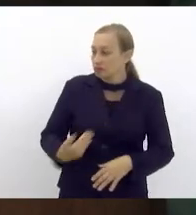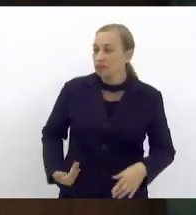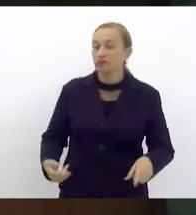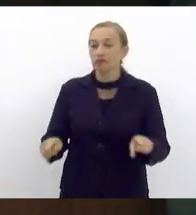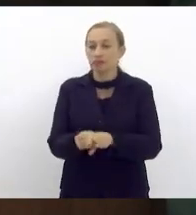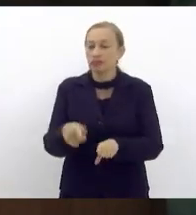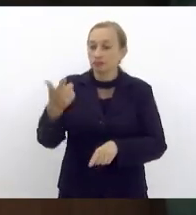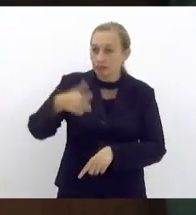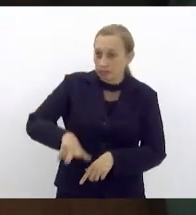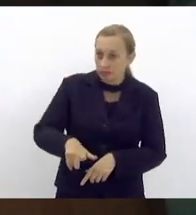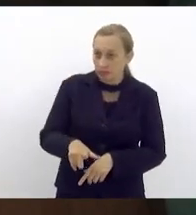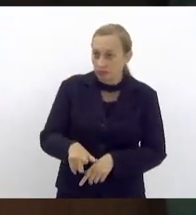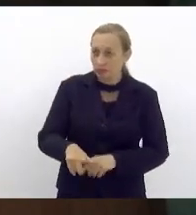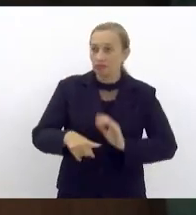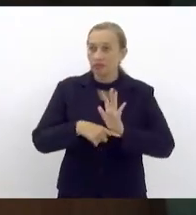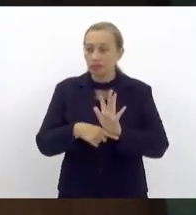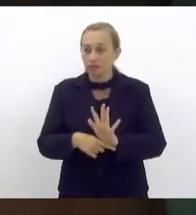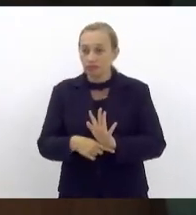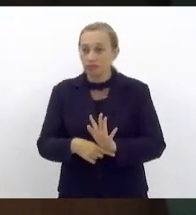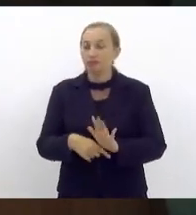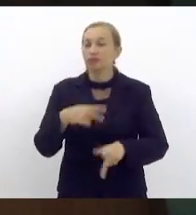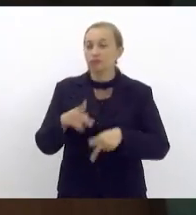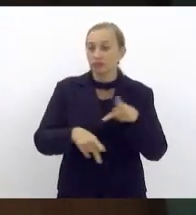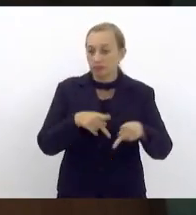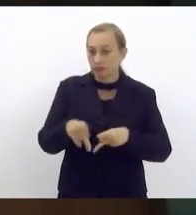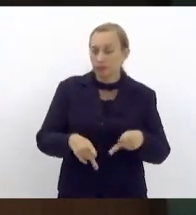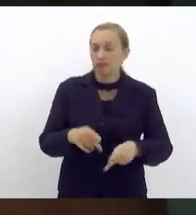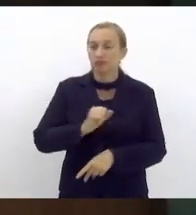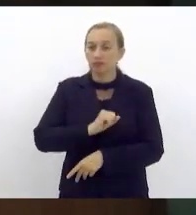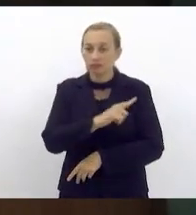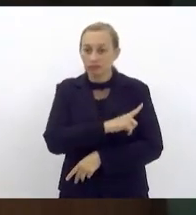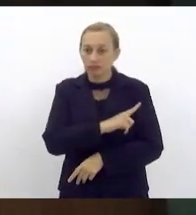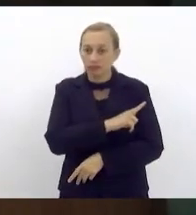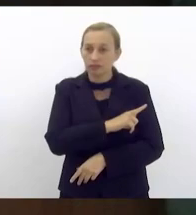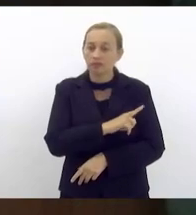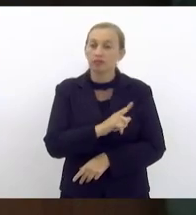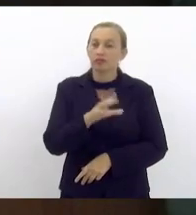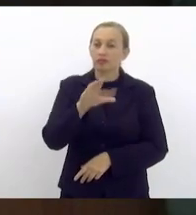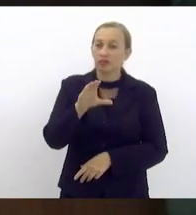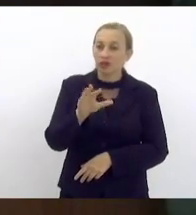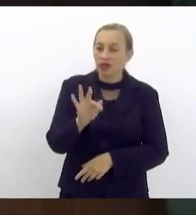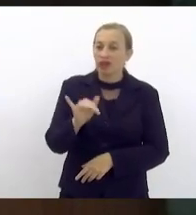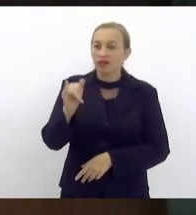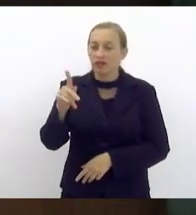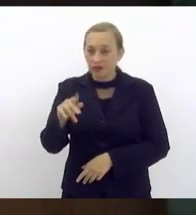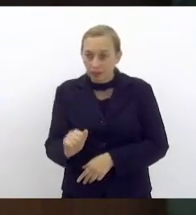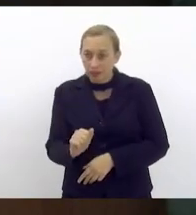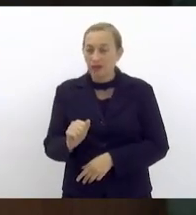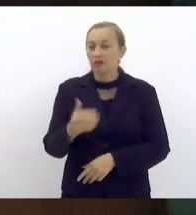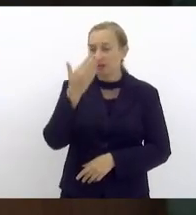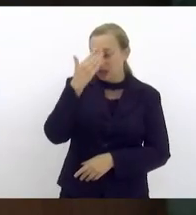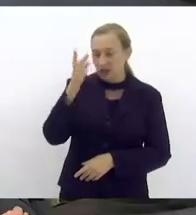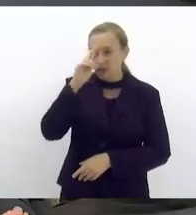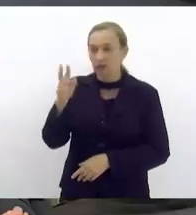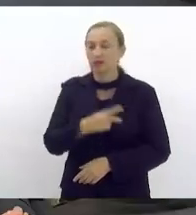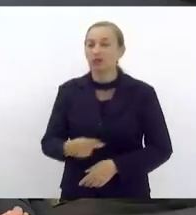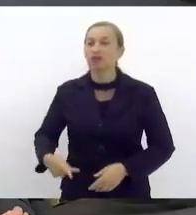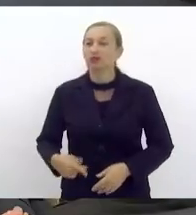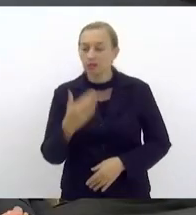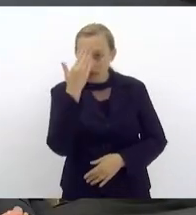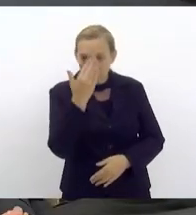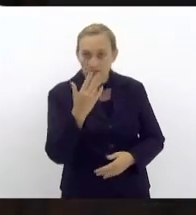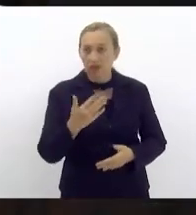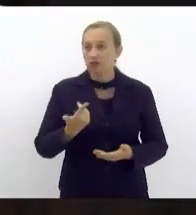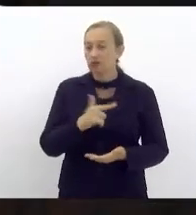mais uma vez tá atendendo a população de São Gonçalo levando um equipamento da filha para São Gonçalo Muito obrigado Presidente obrigada